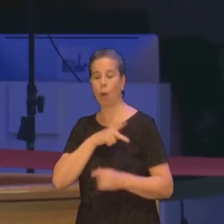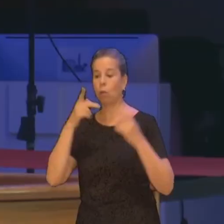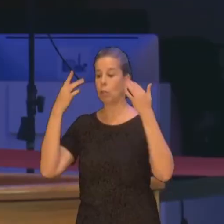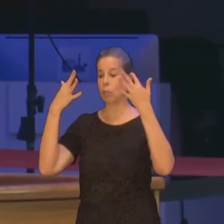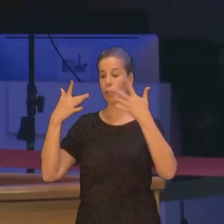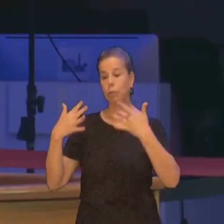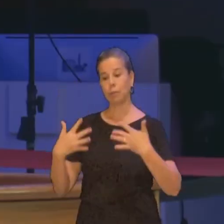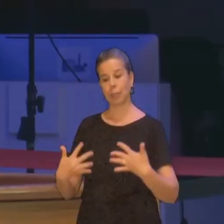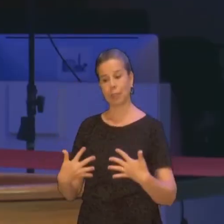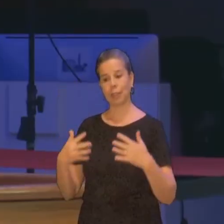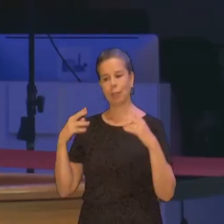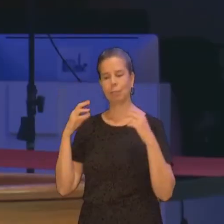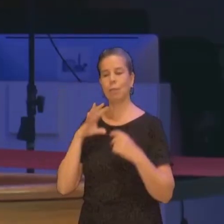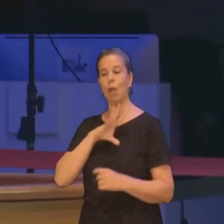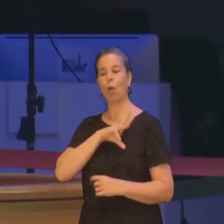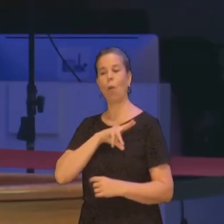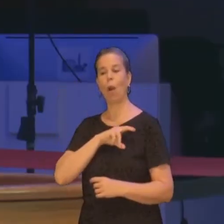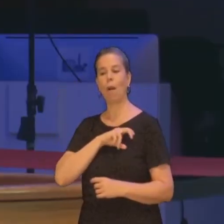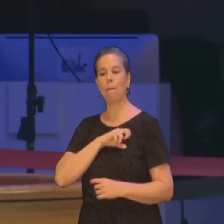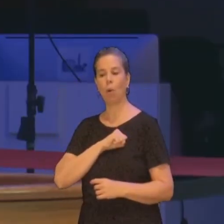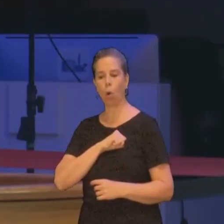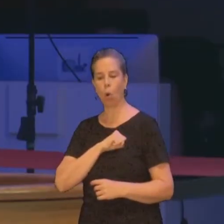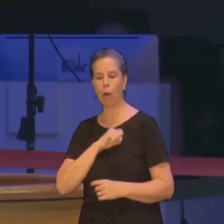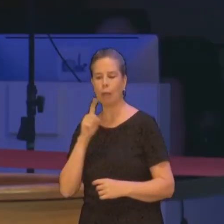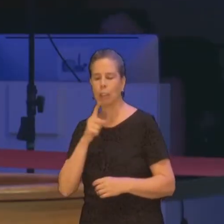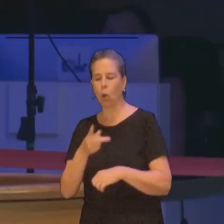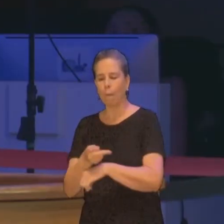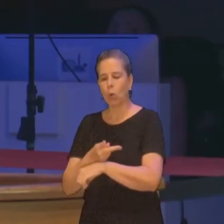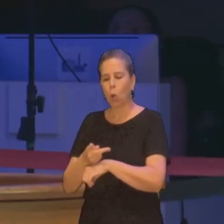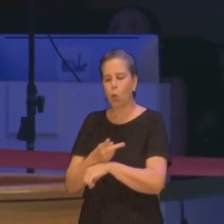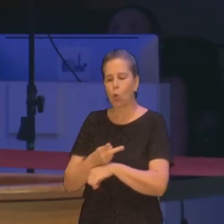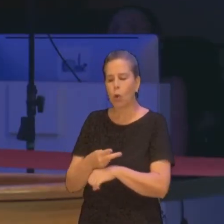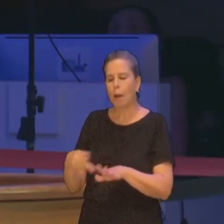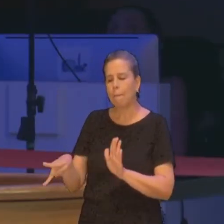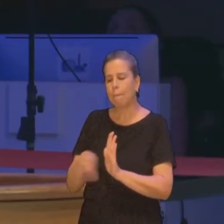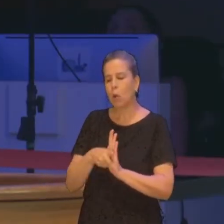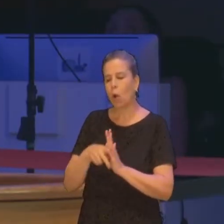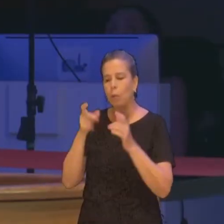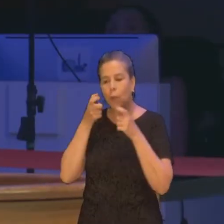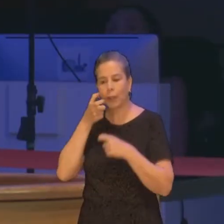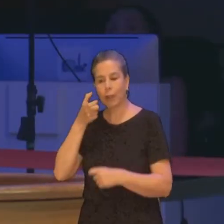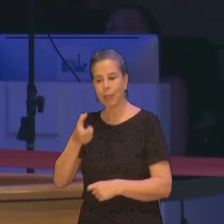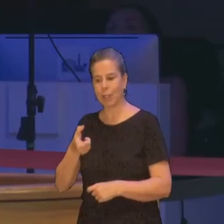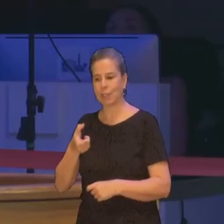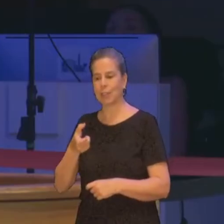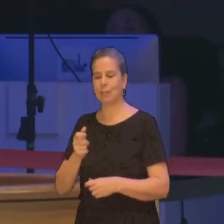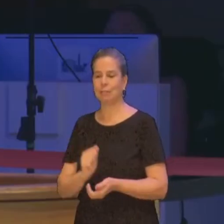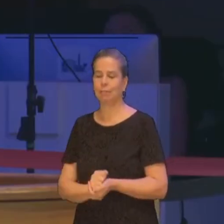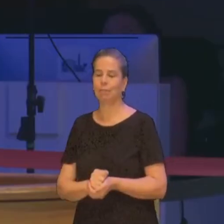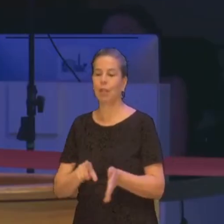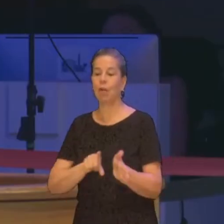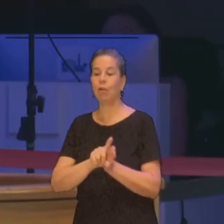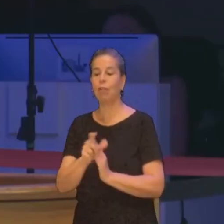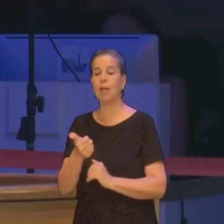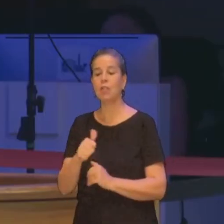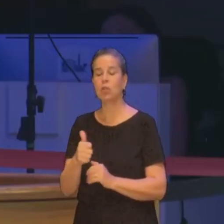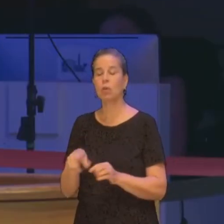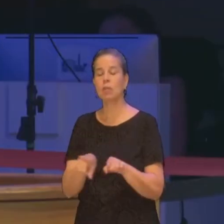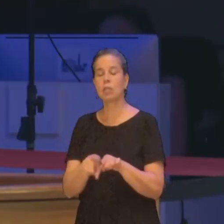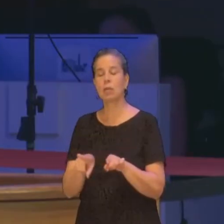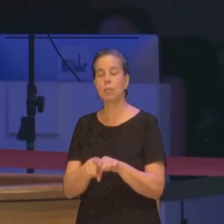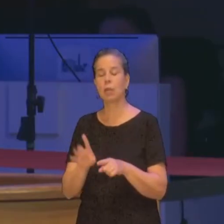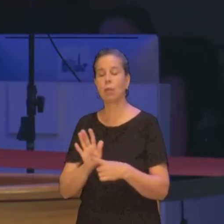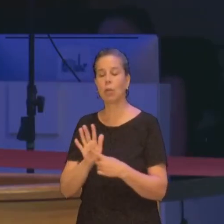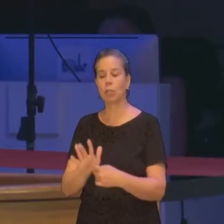amor, um amor que não busca os seus próprios interesses. E mais para frente, no verso 11, ele também